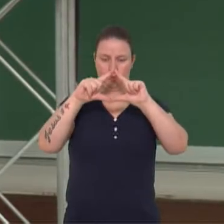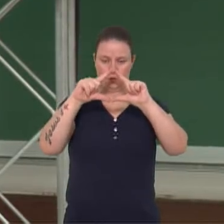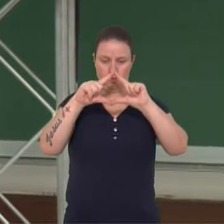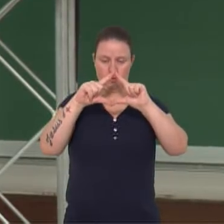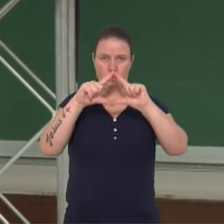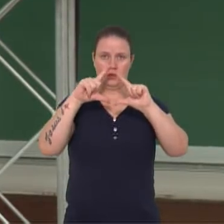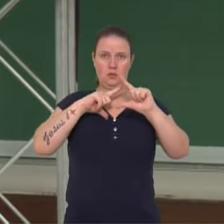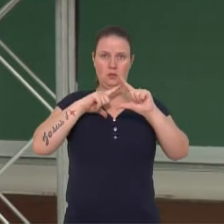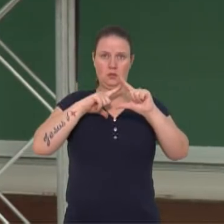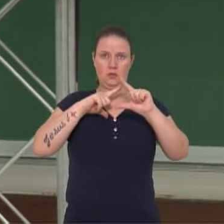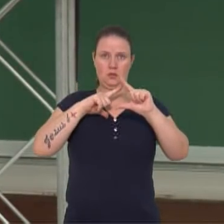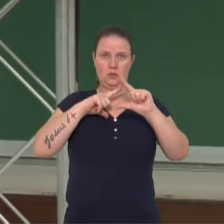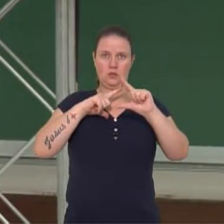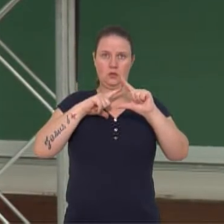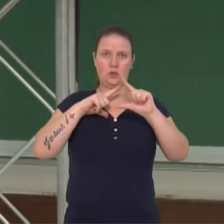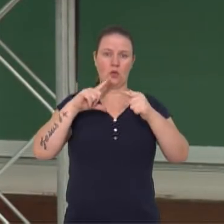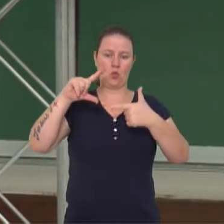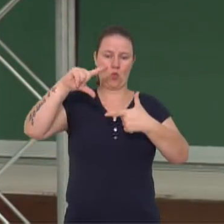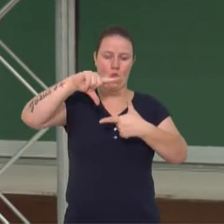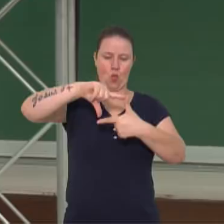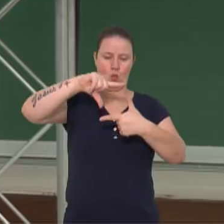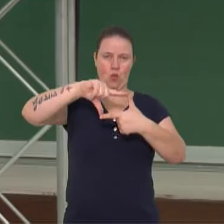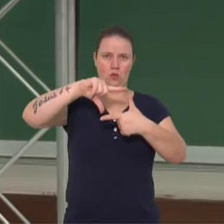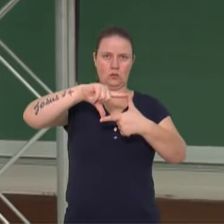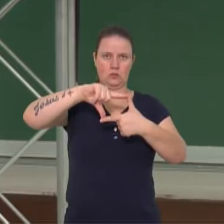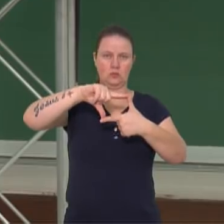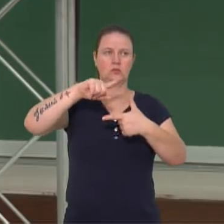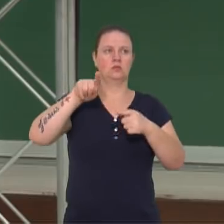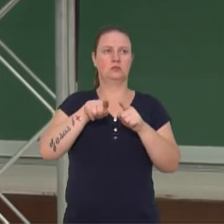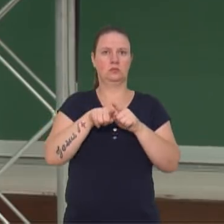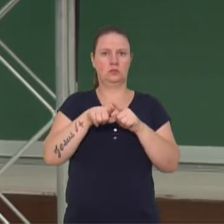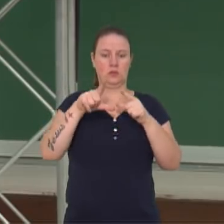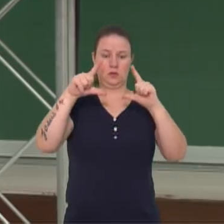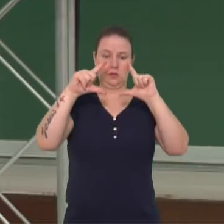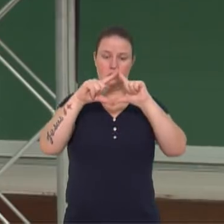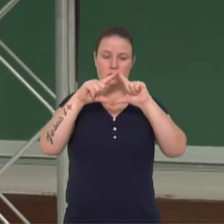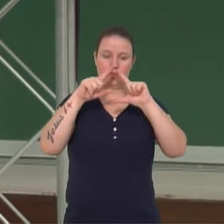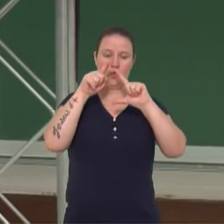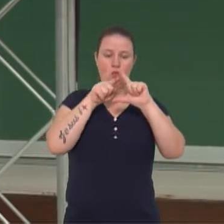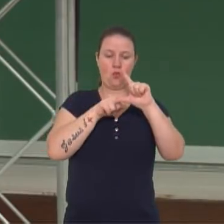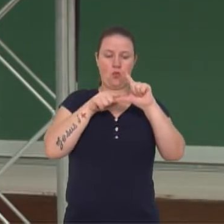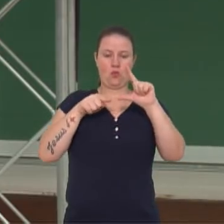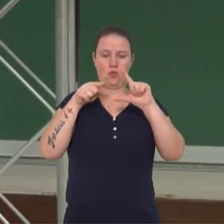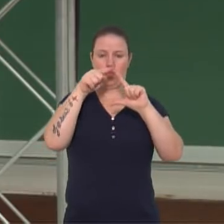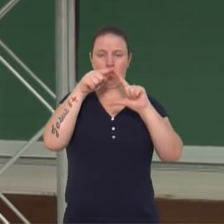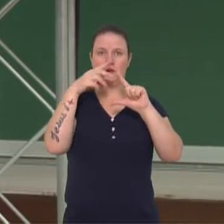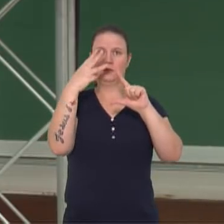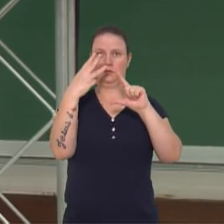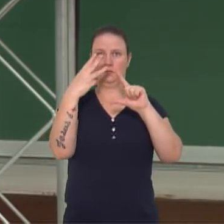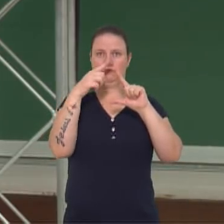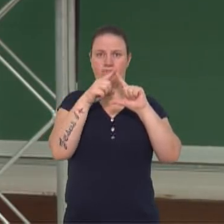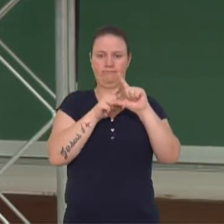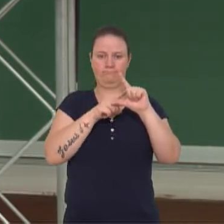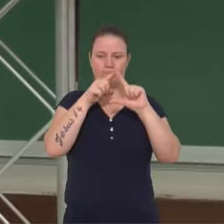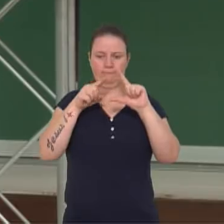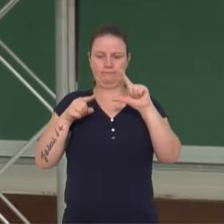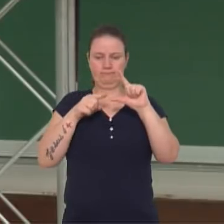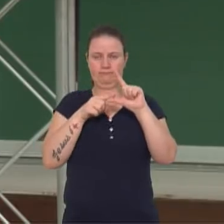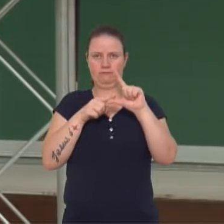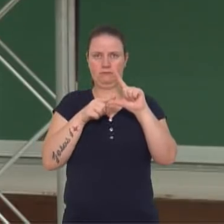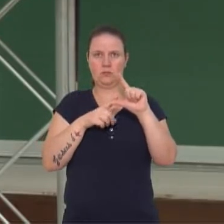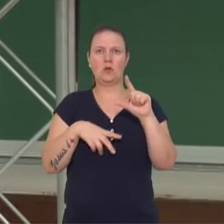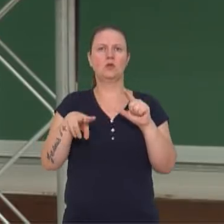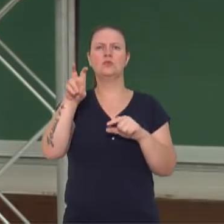tenho quadriláteros, triângulo, 3 lados. Quadriláteros, 4 lados.